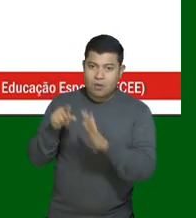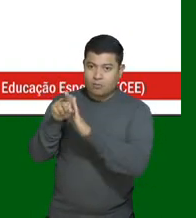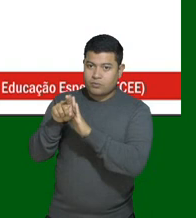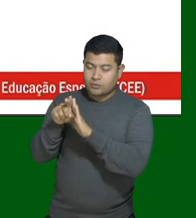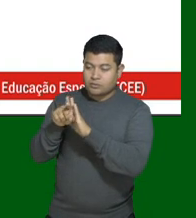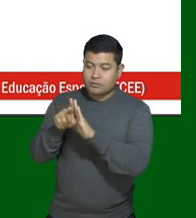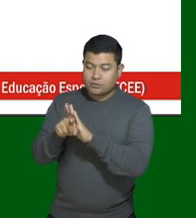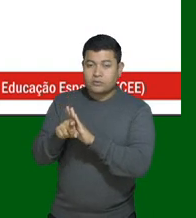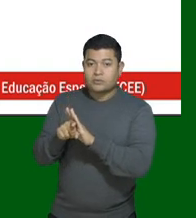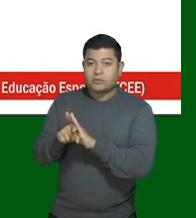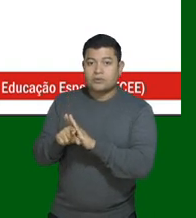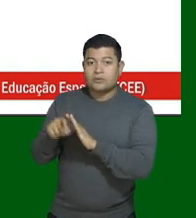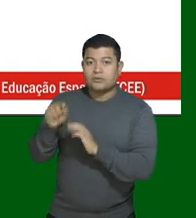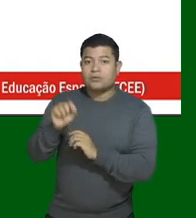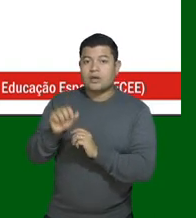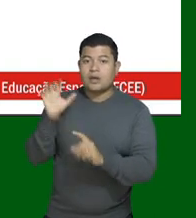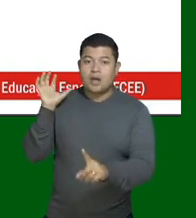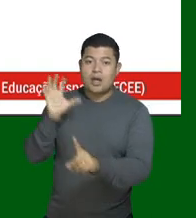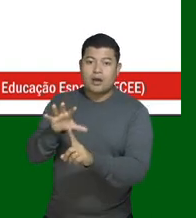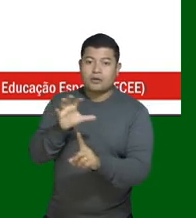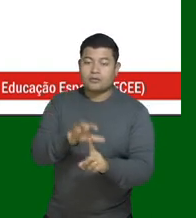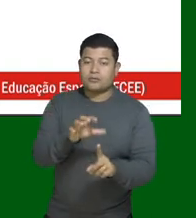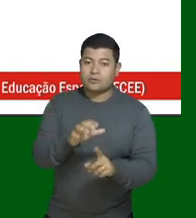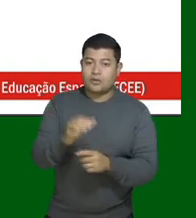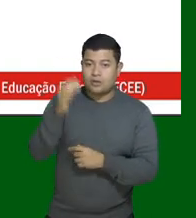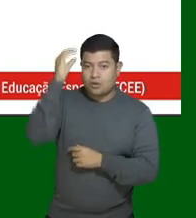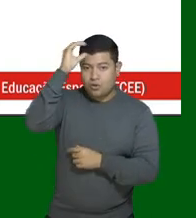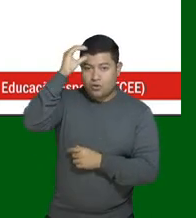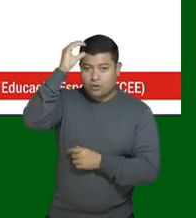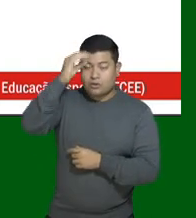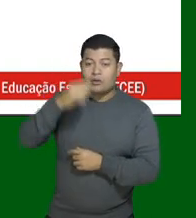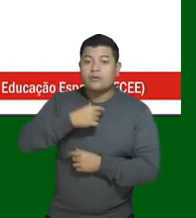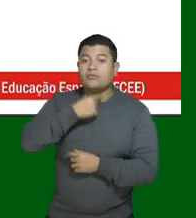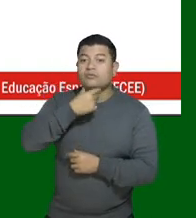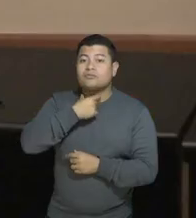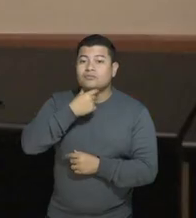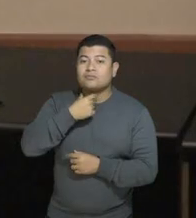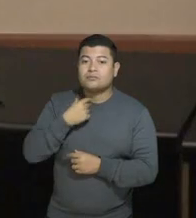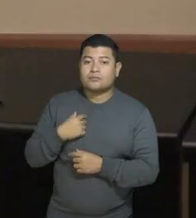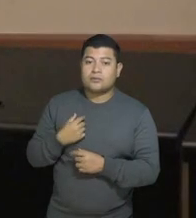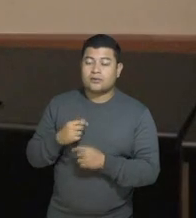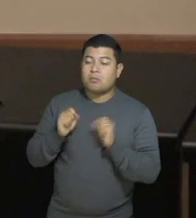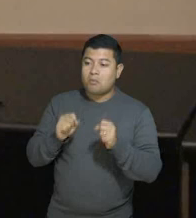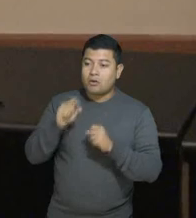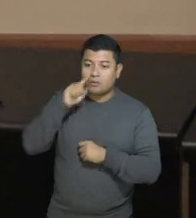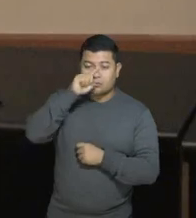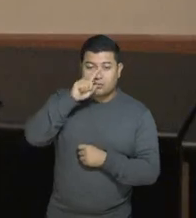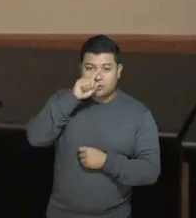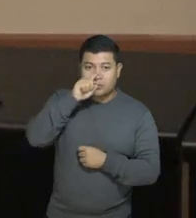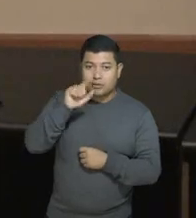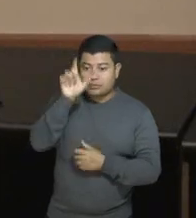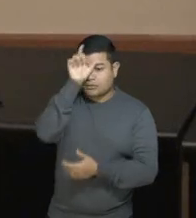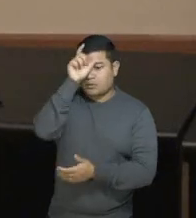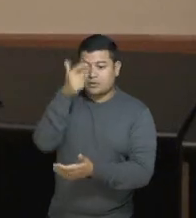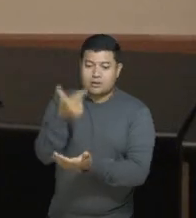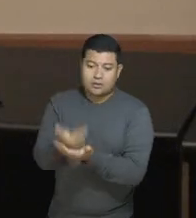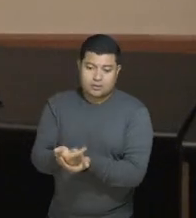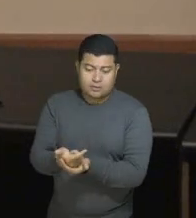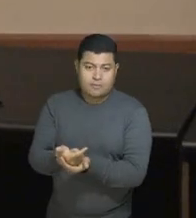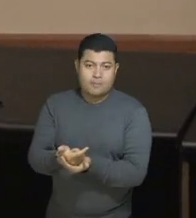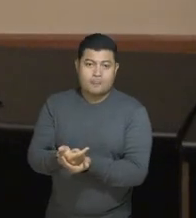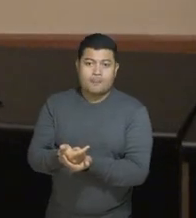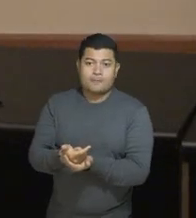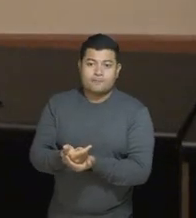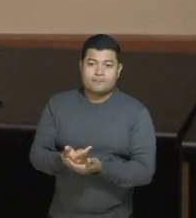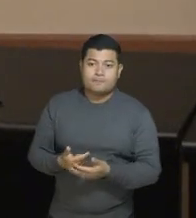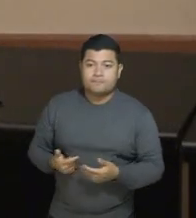sobre a influência da consciência fonêmica como fator de risco para a dislexia. Então, o que a gente